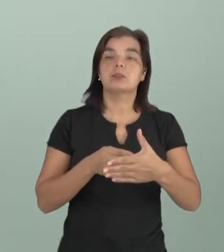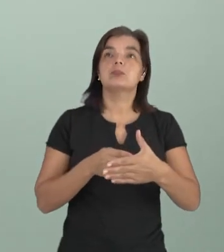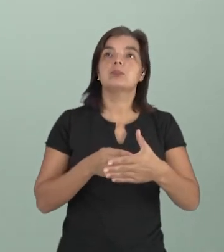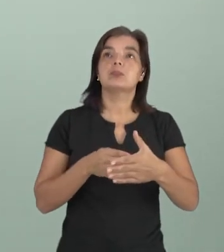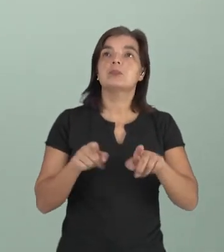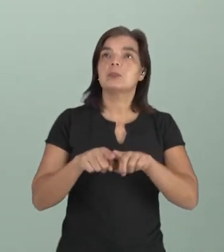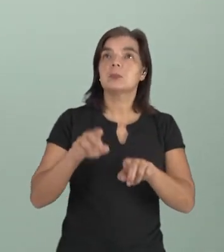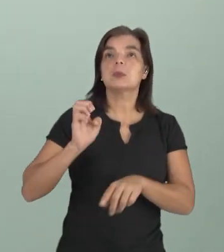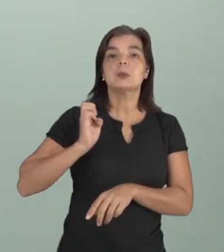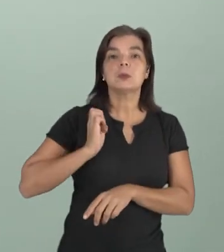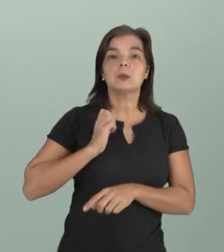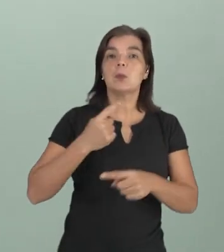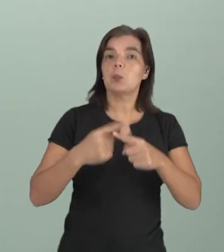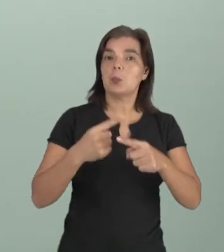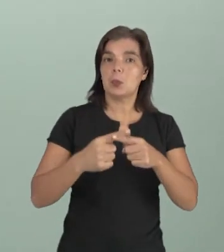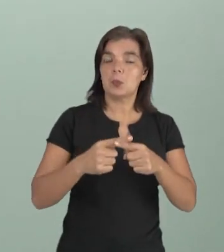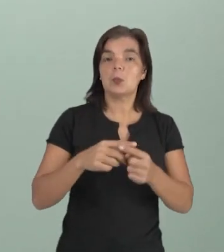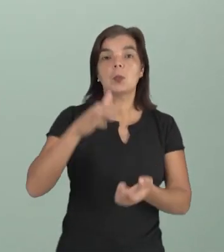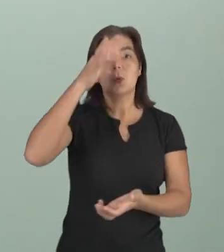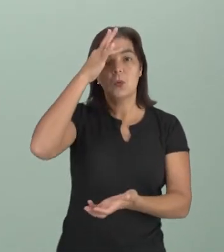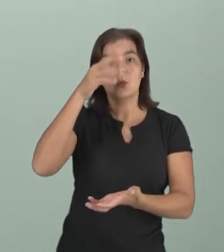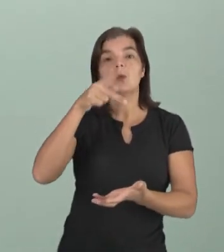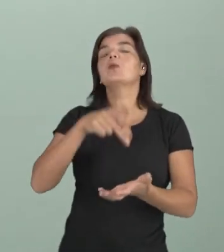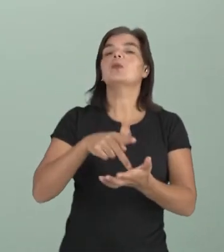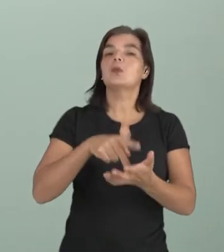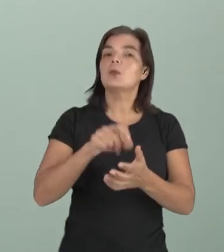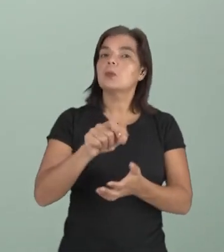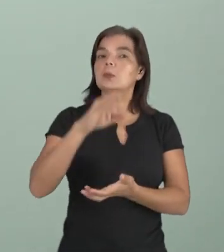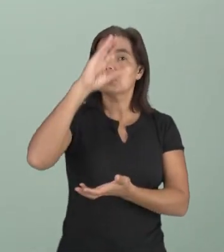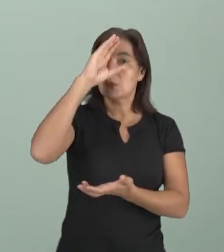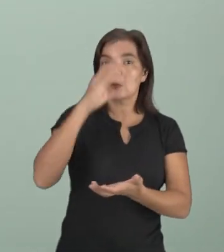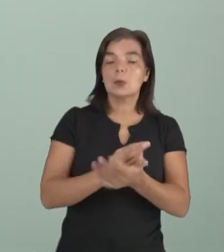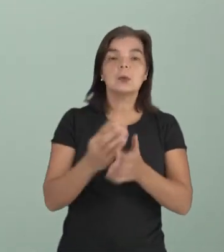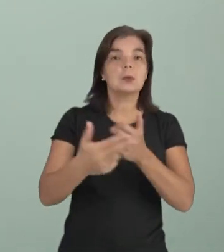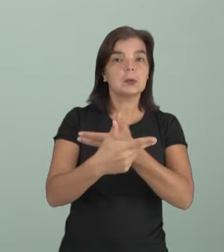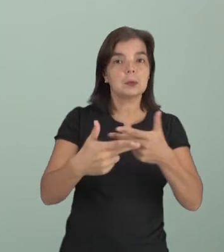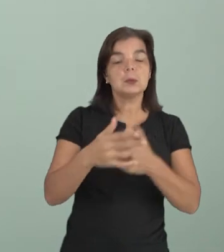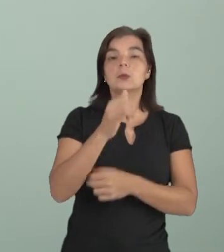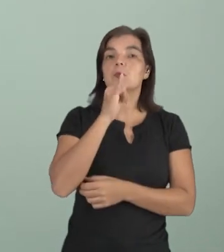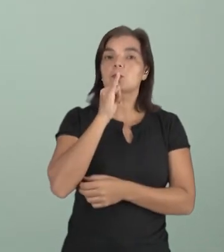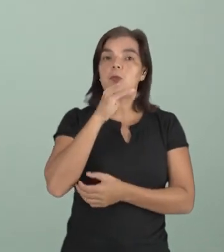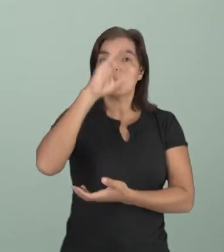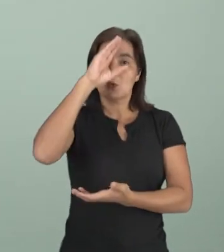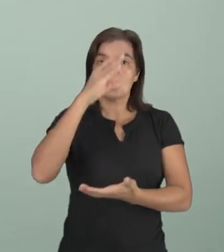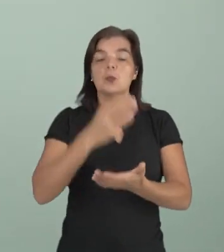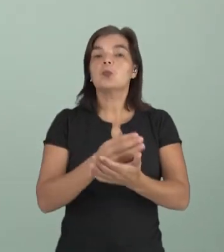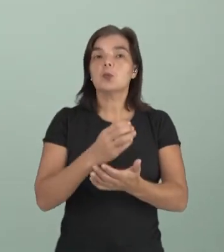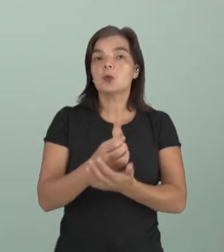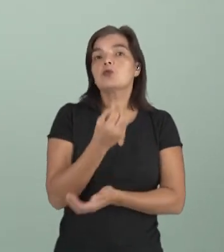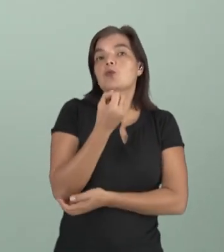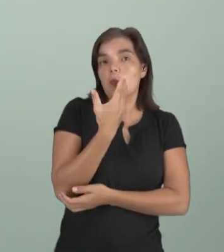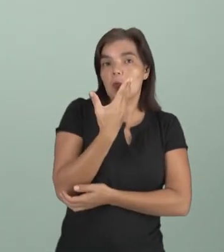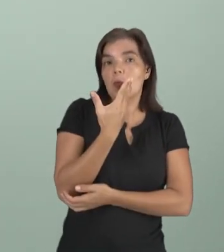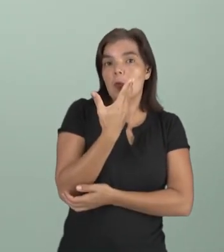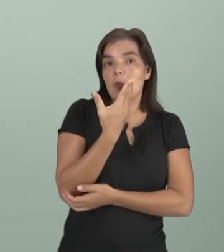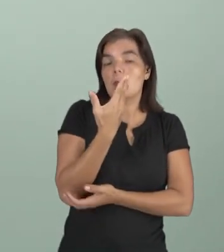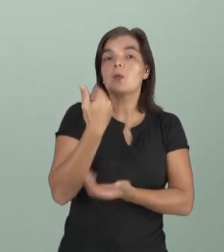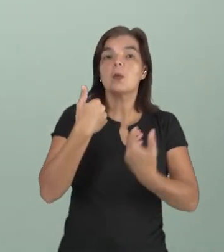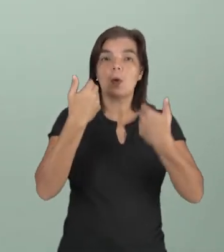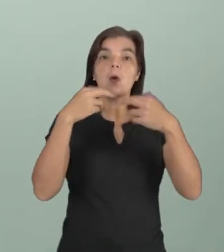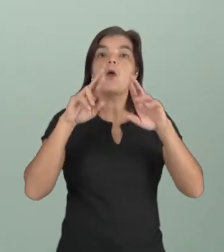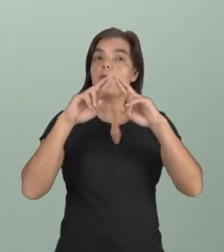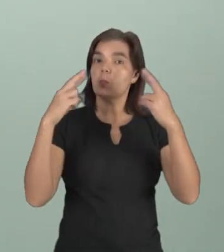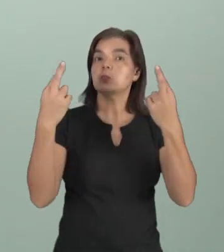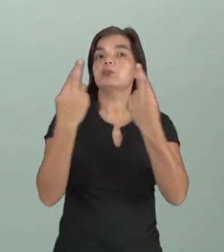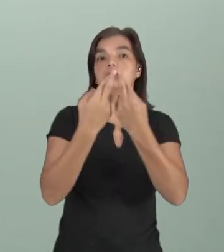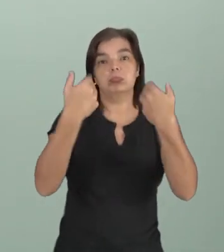a ação ética. Porque o dogmatismo, quando você acredita em alguma coisa, por exemplo, eu acredito que se eu for bonzinho eu vou herdar o reino